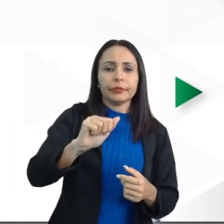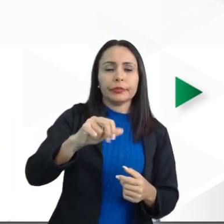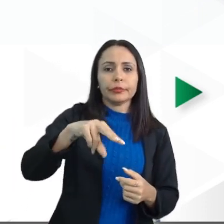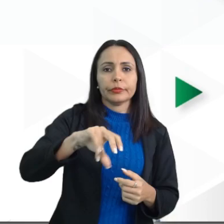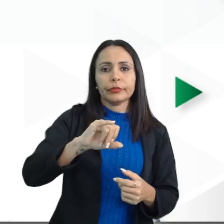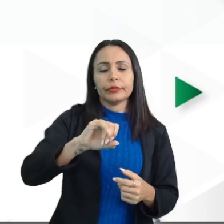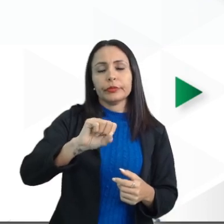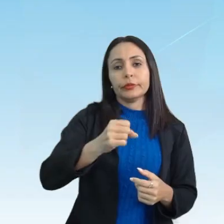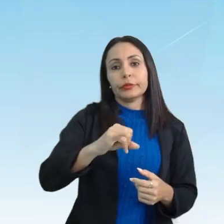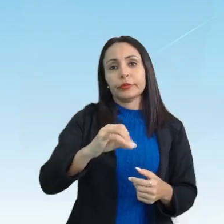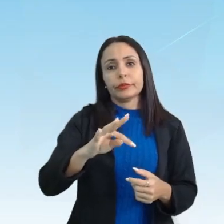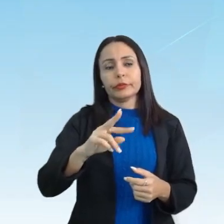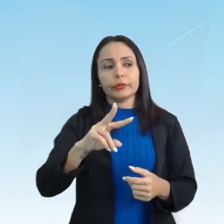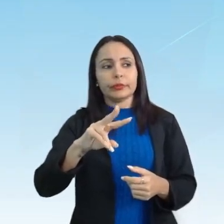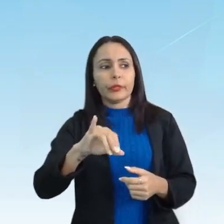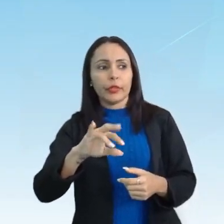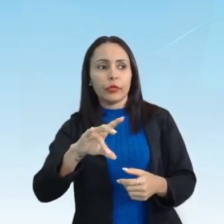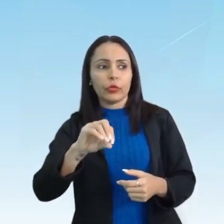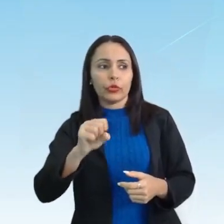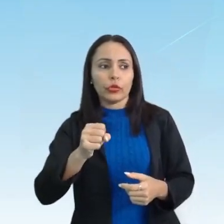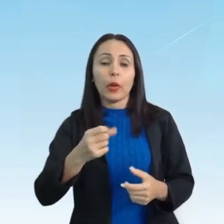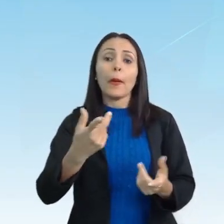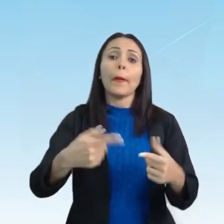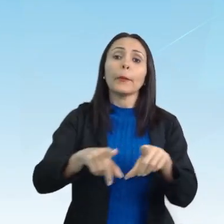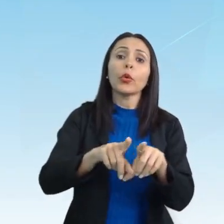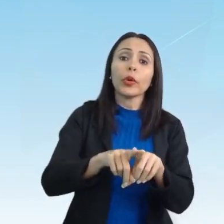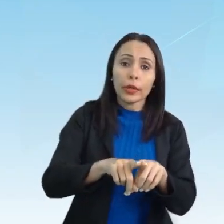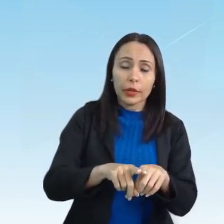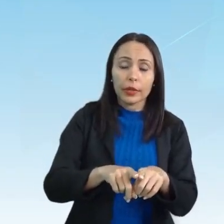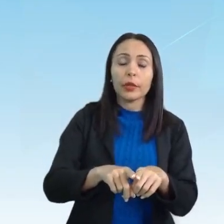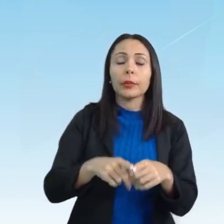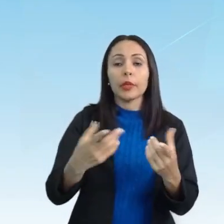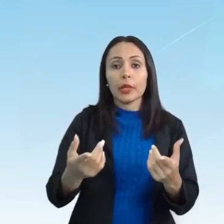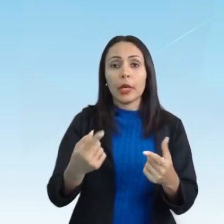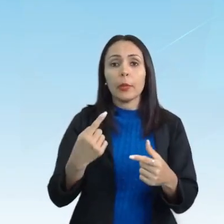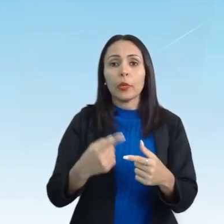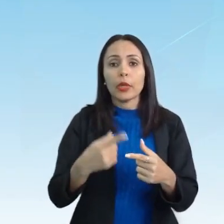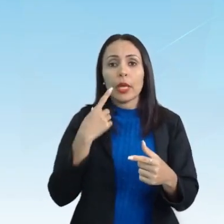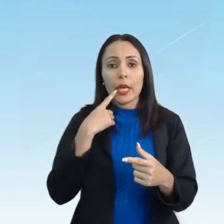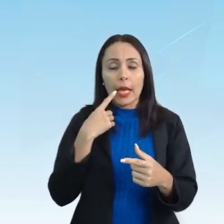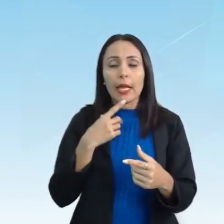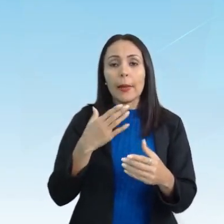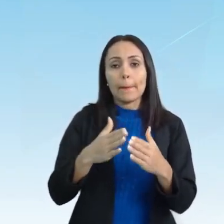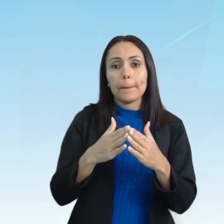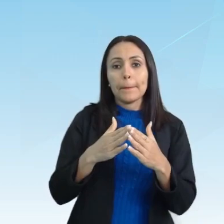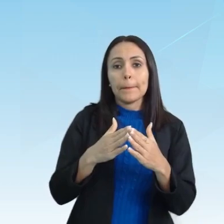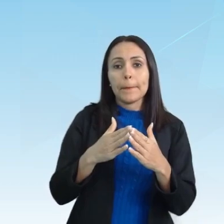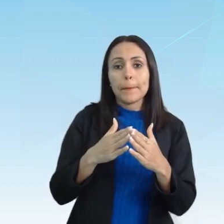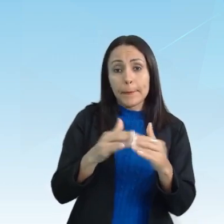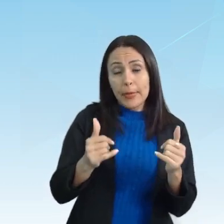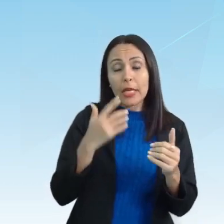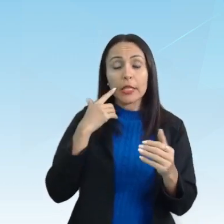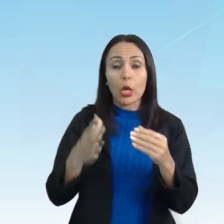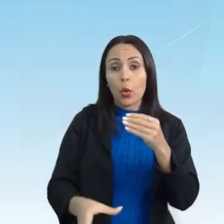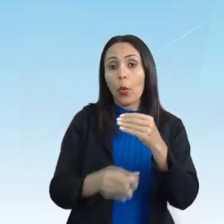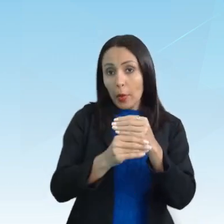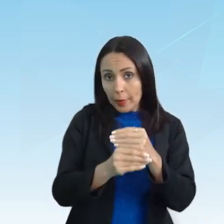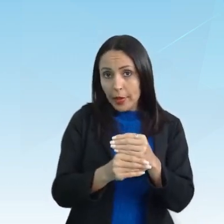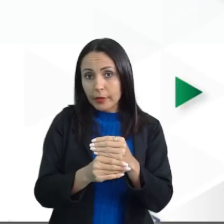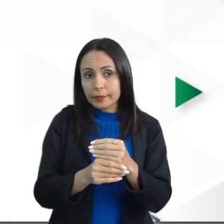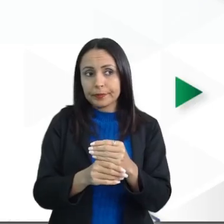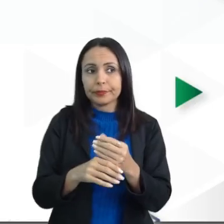chamamos os dois aí de verbos transitivos? Porque eles pedem complemento. No primeiro caso, a moça